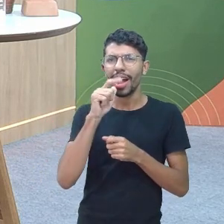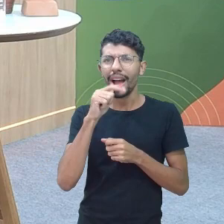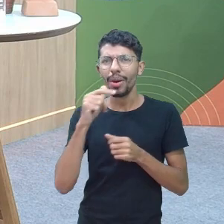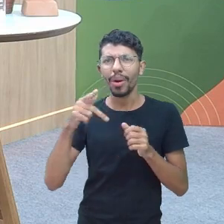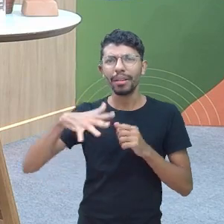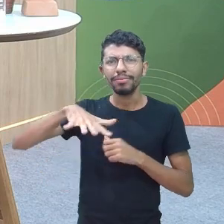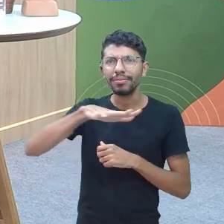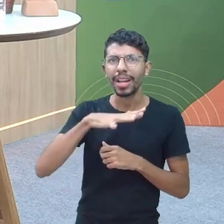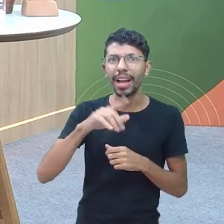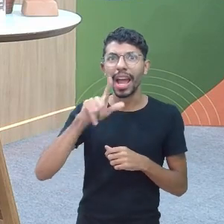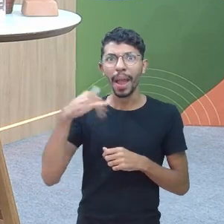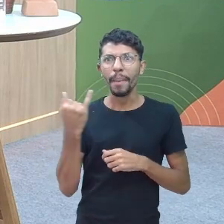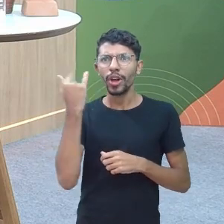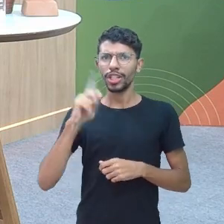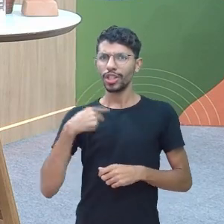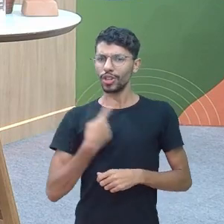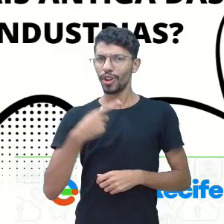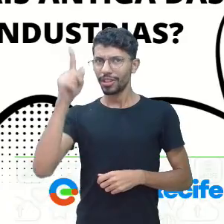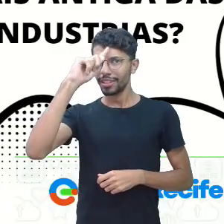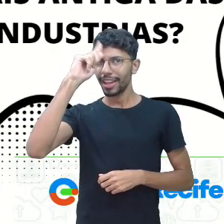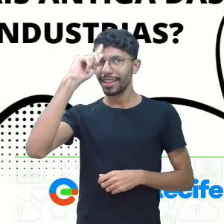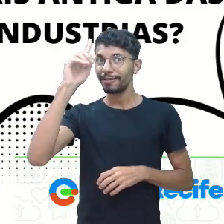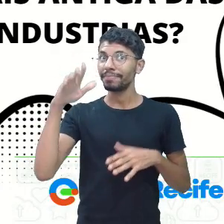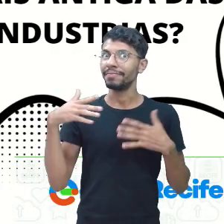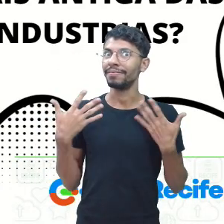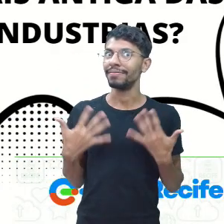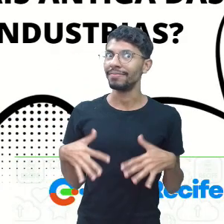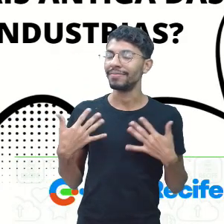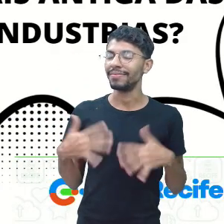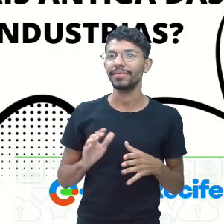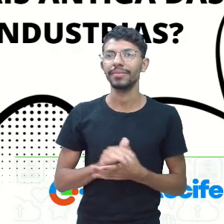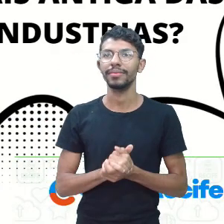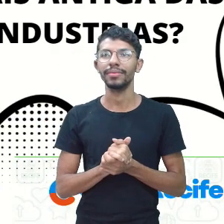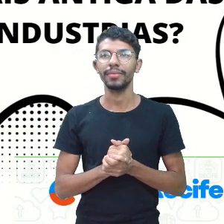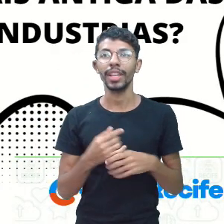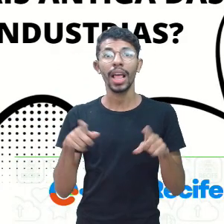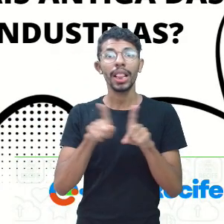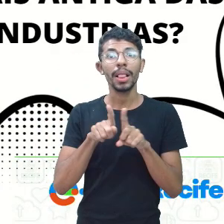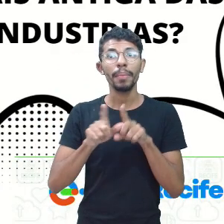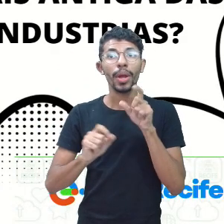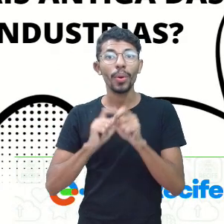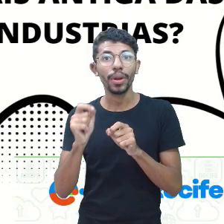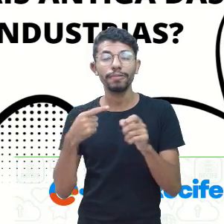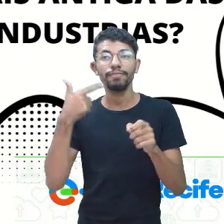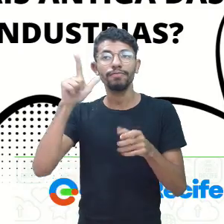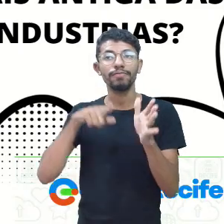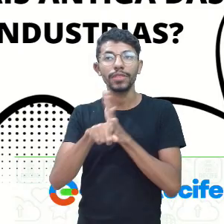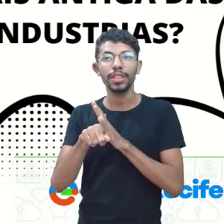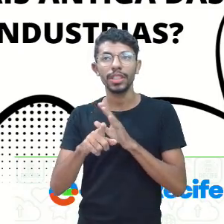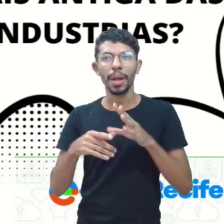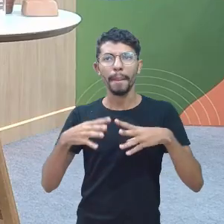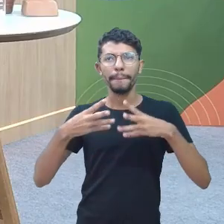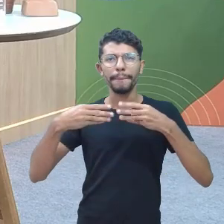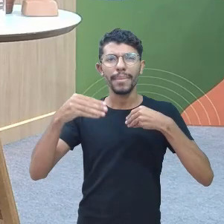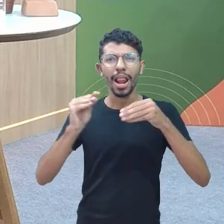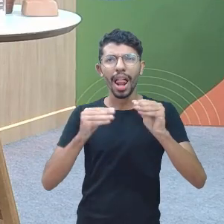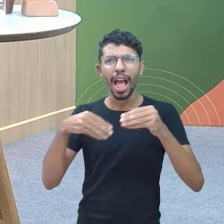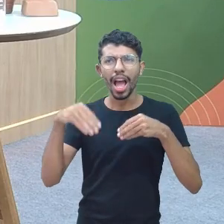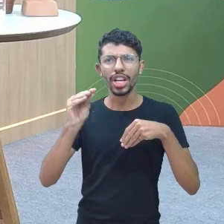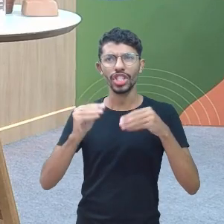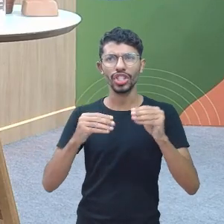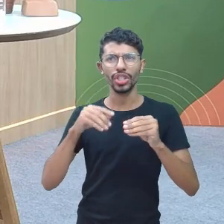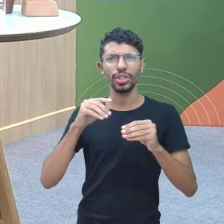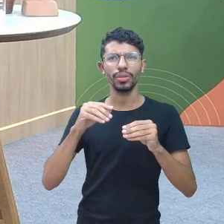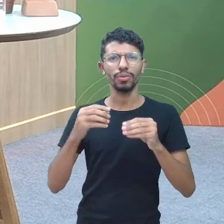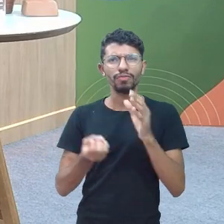dia? A outra coisa, a produção de plástico é uma ameaça à vida? Será que devemos realmente abolir o plástico do nosso